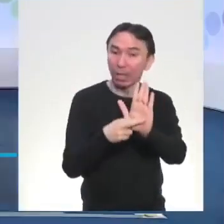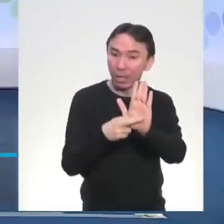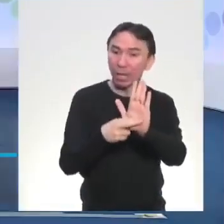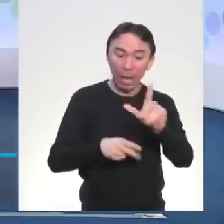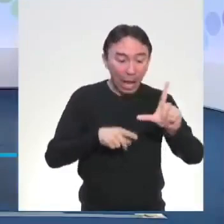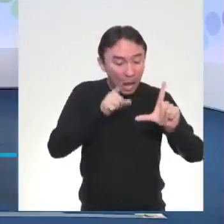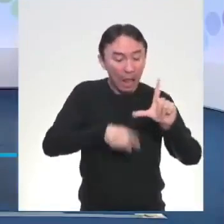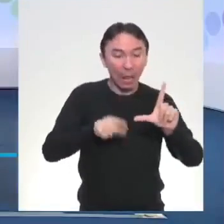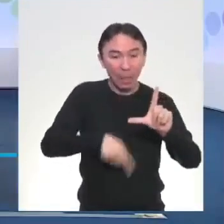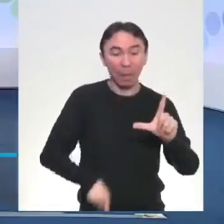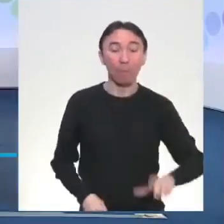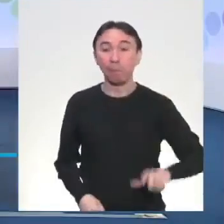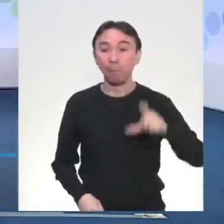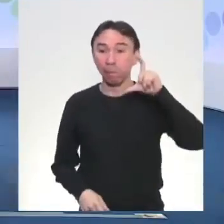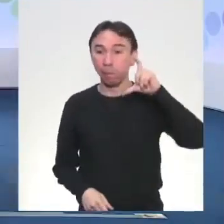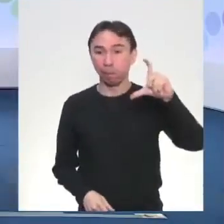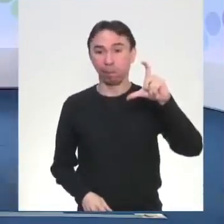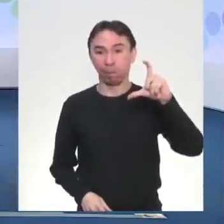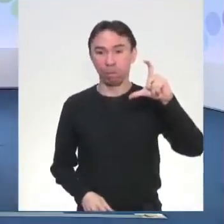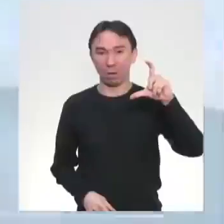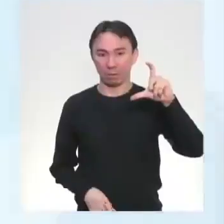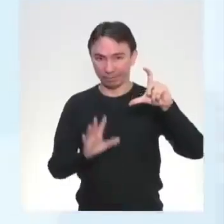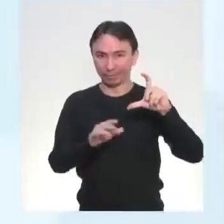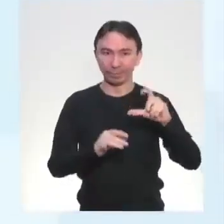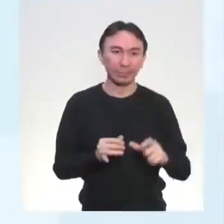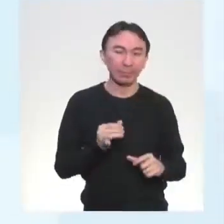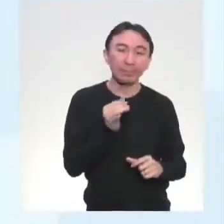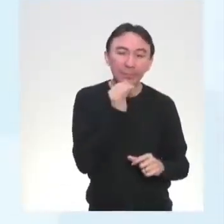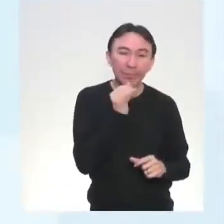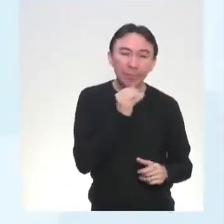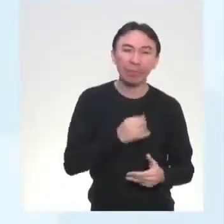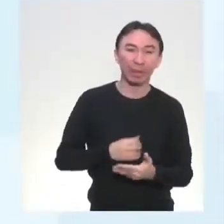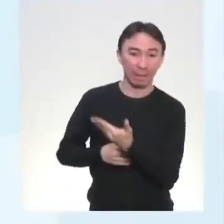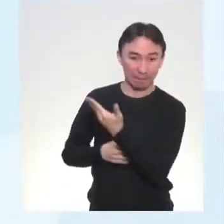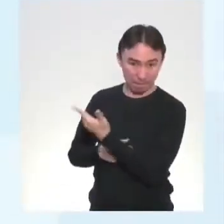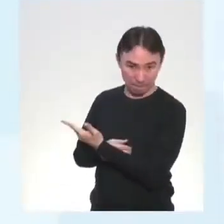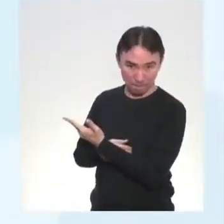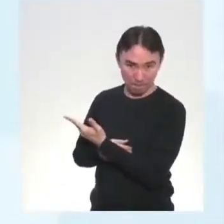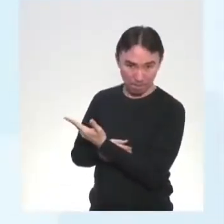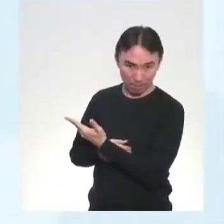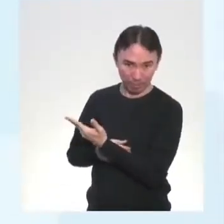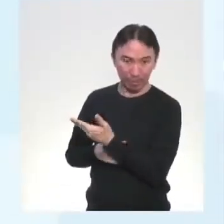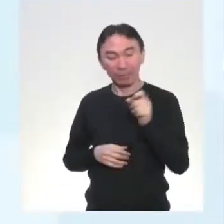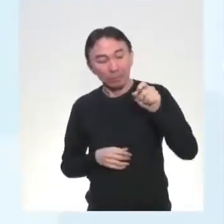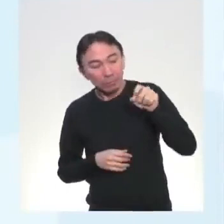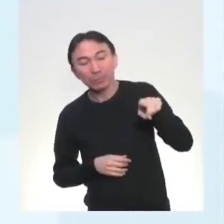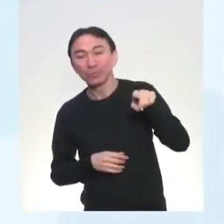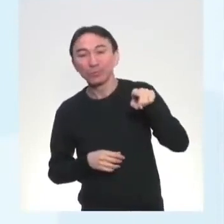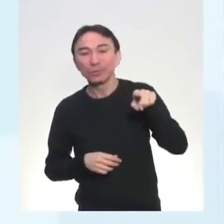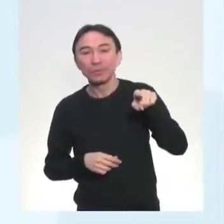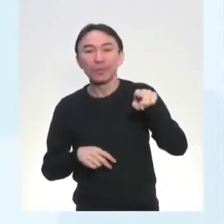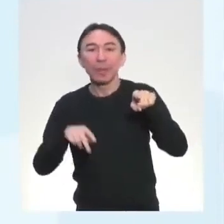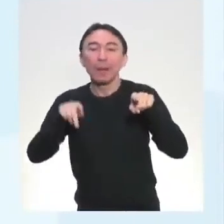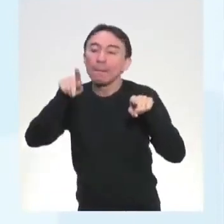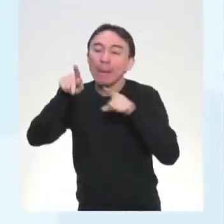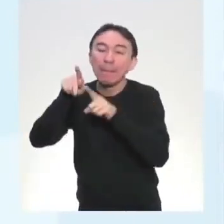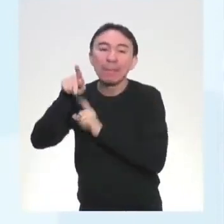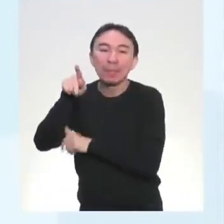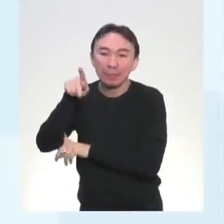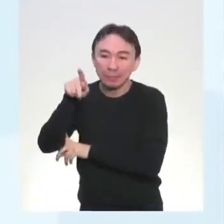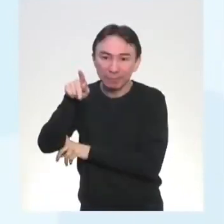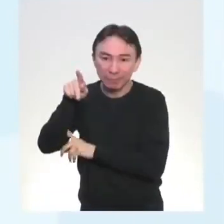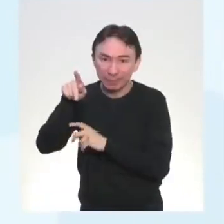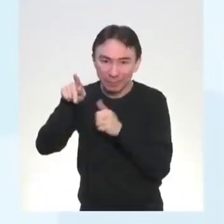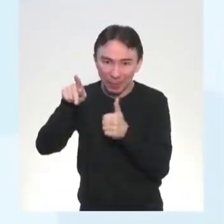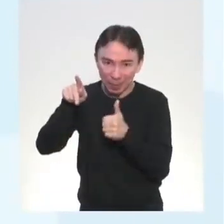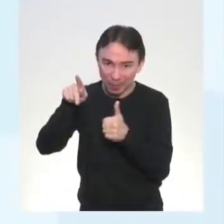dar um nome para esse ponto, ó. Vou chamar esse ponto aqui, ó, de ponto P. Certo? Muito bem, vamos lá então. E aí, Osmar, dá uma